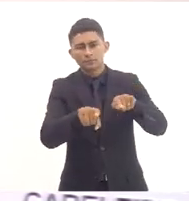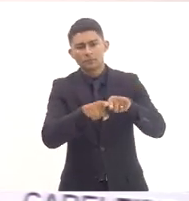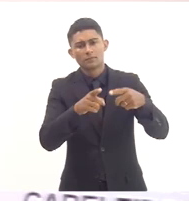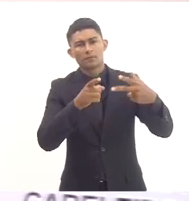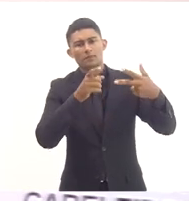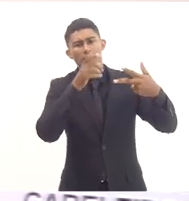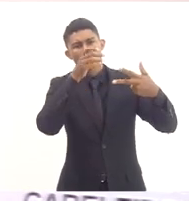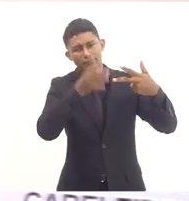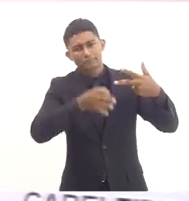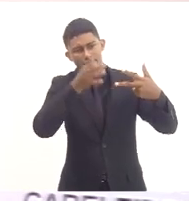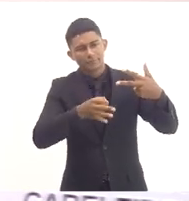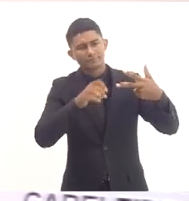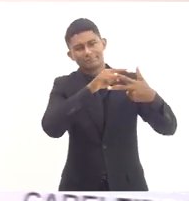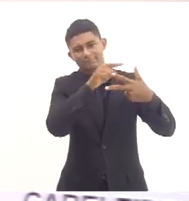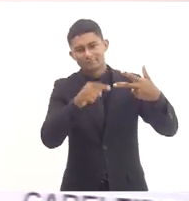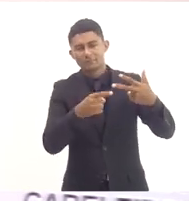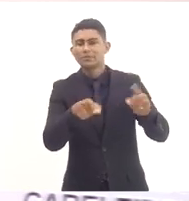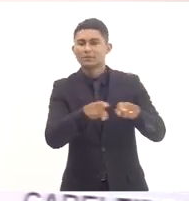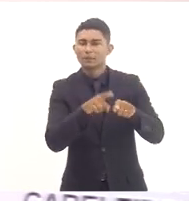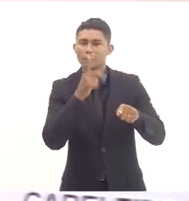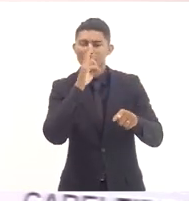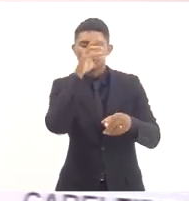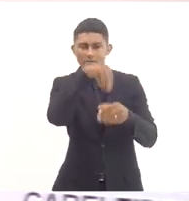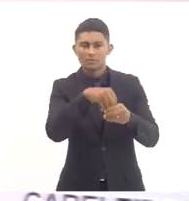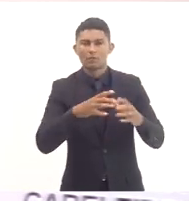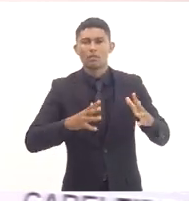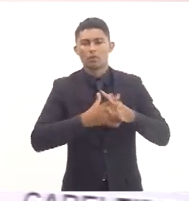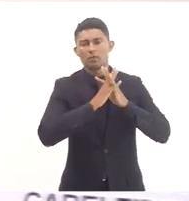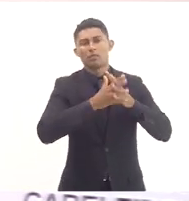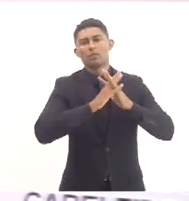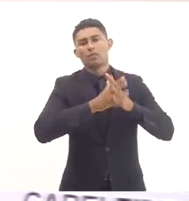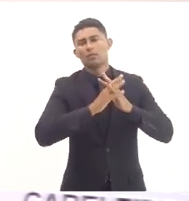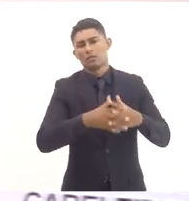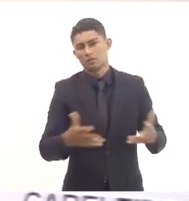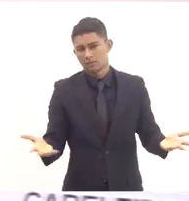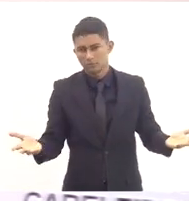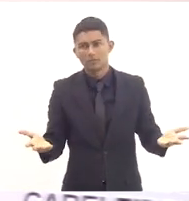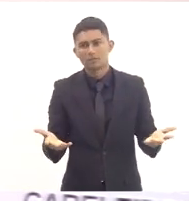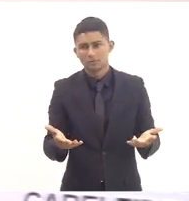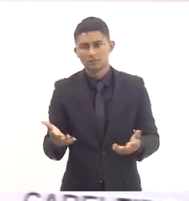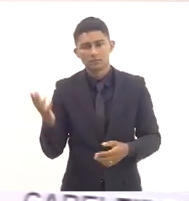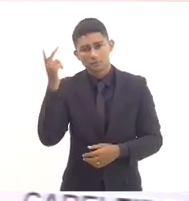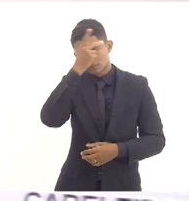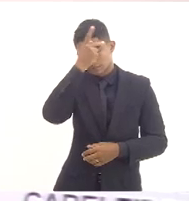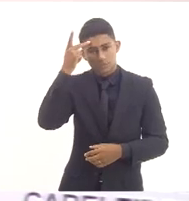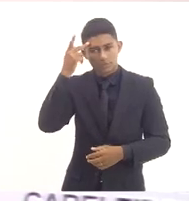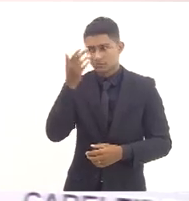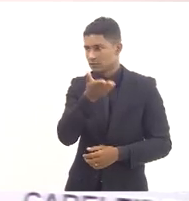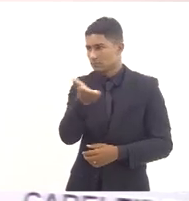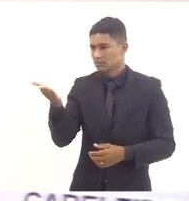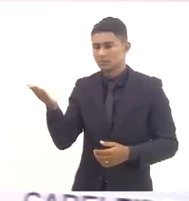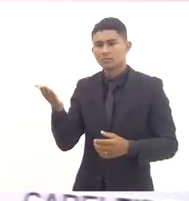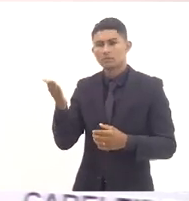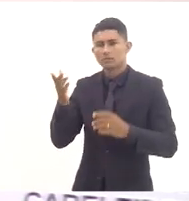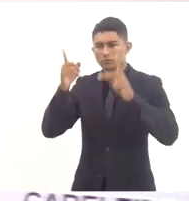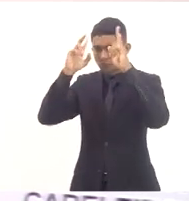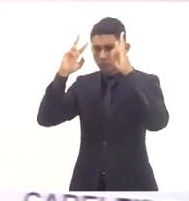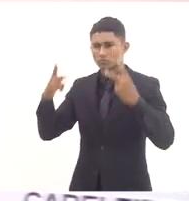judiciário também distorções que impedem a plenitude da pessoa humana